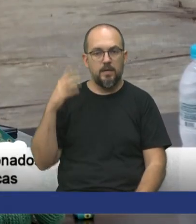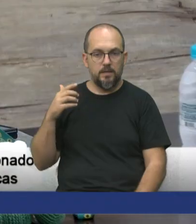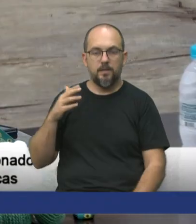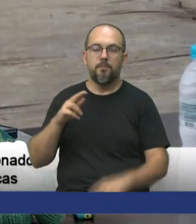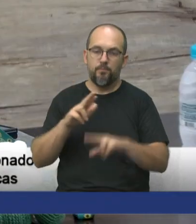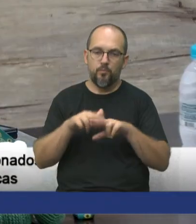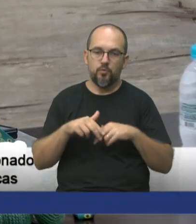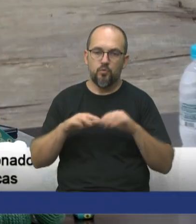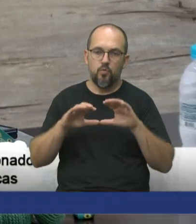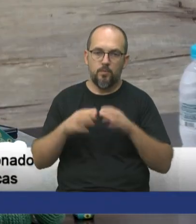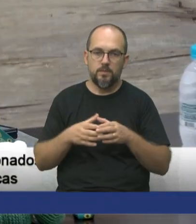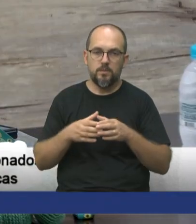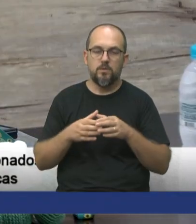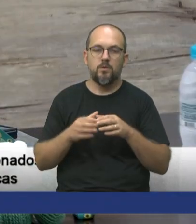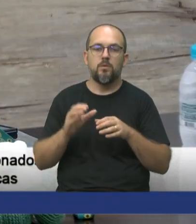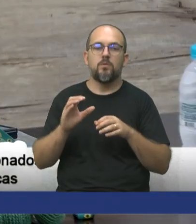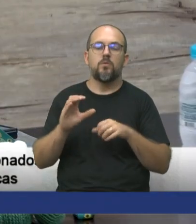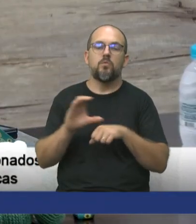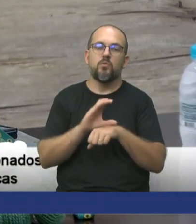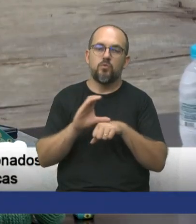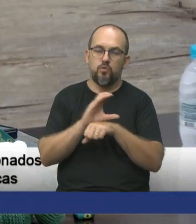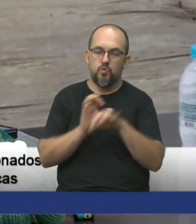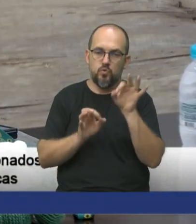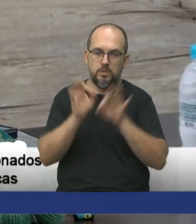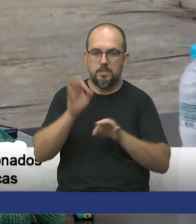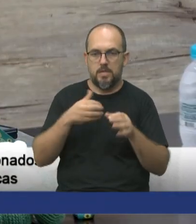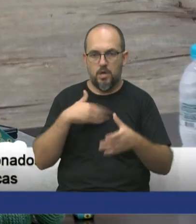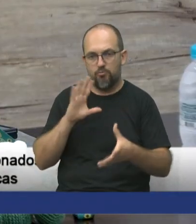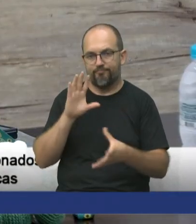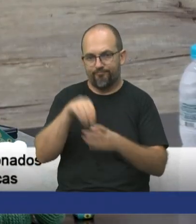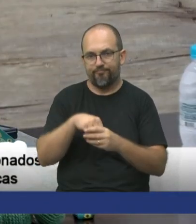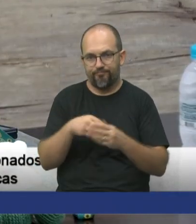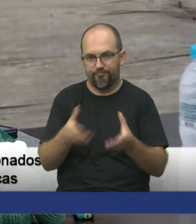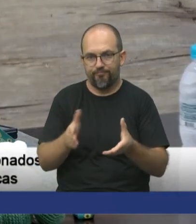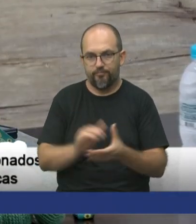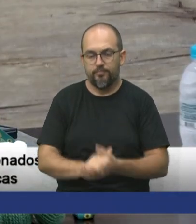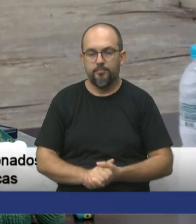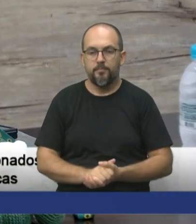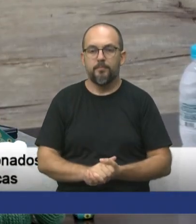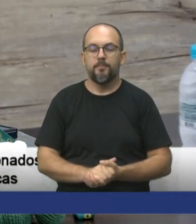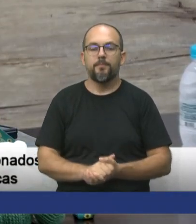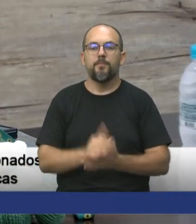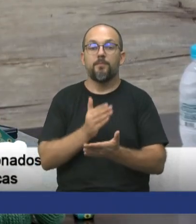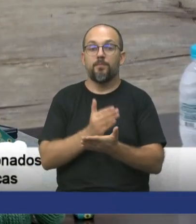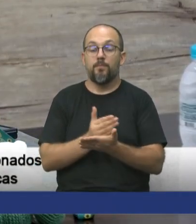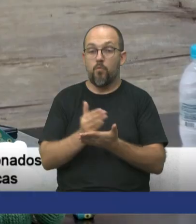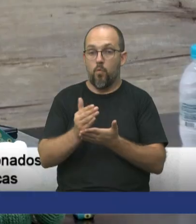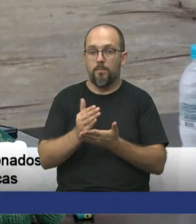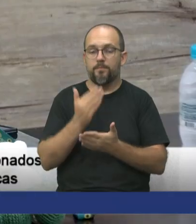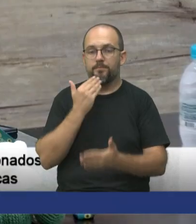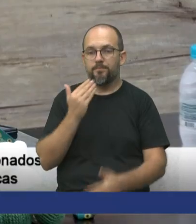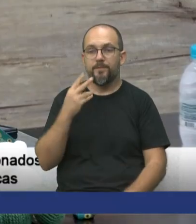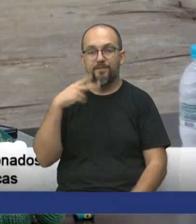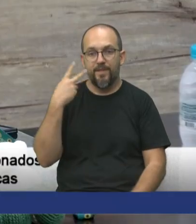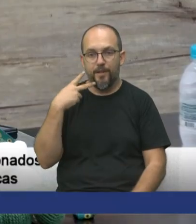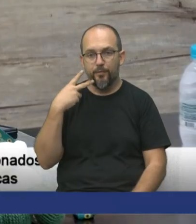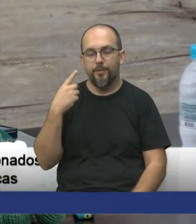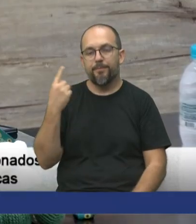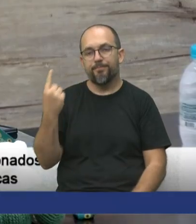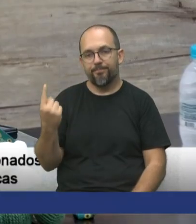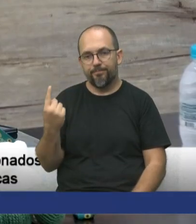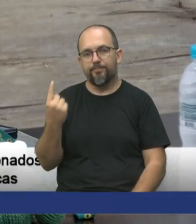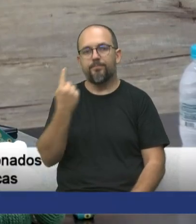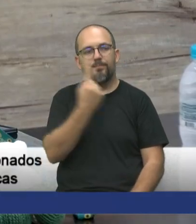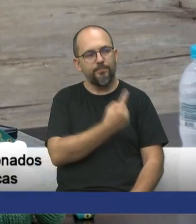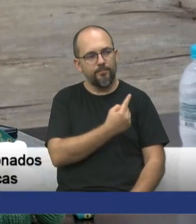e Justiça, da qual eu faço parte. Eu vou inicialmente passar a palavra para os vereadores, para a